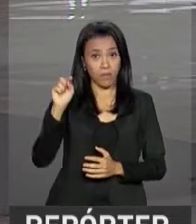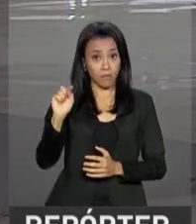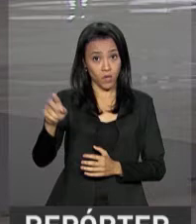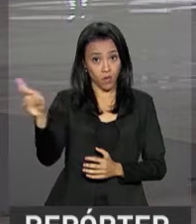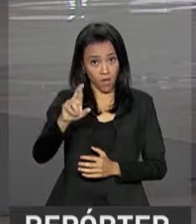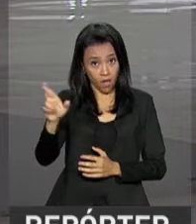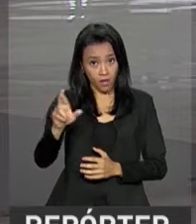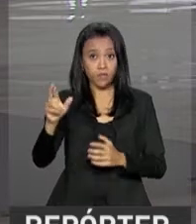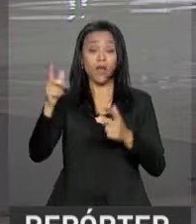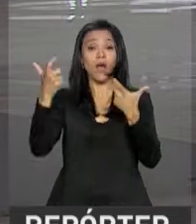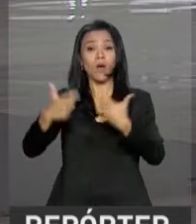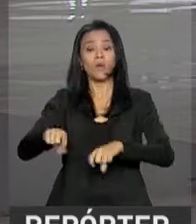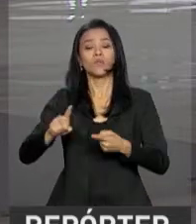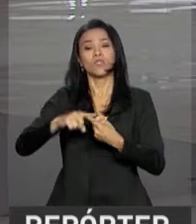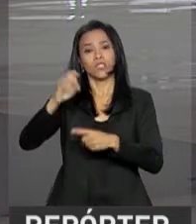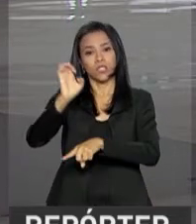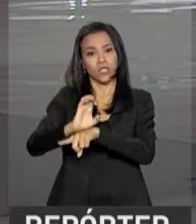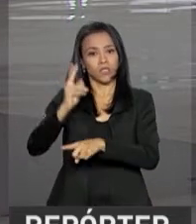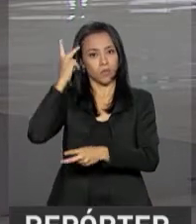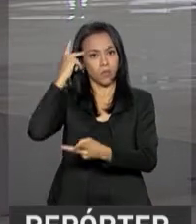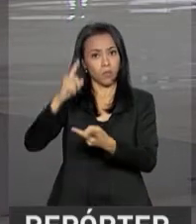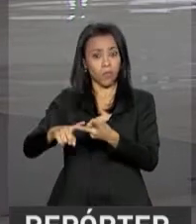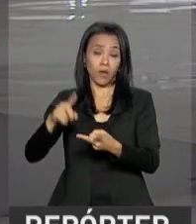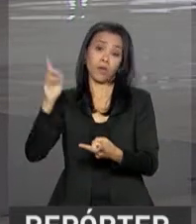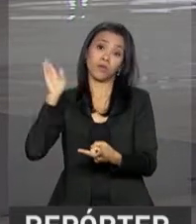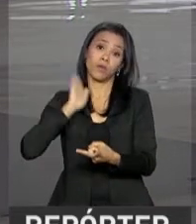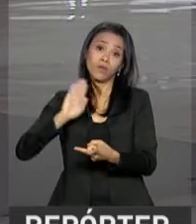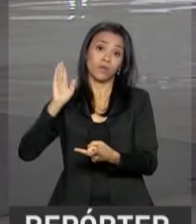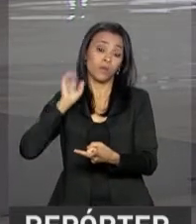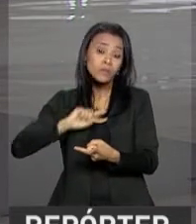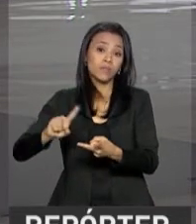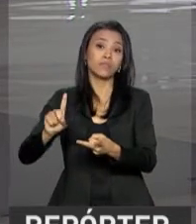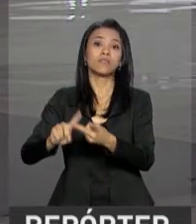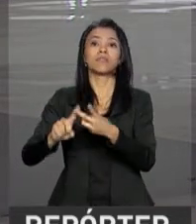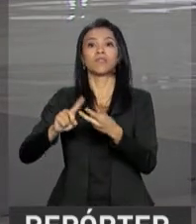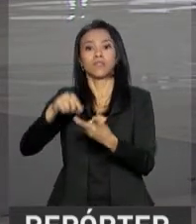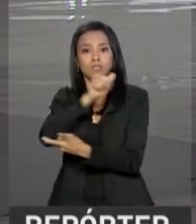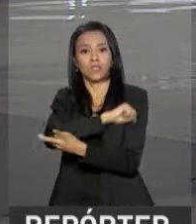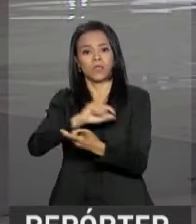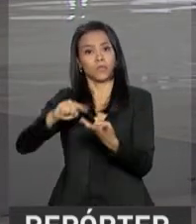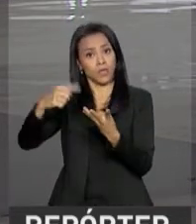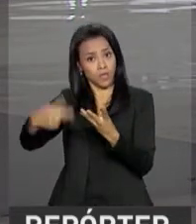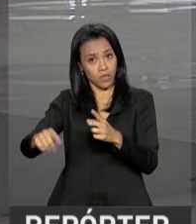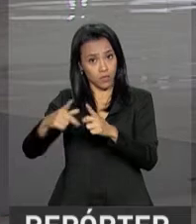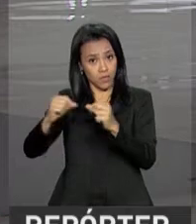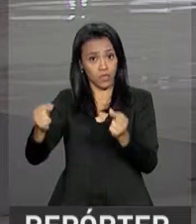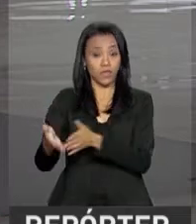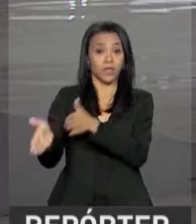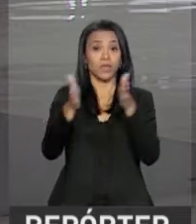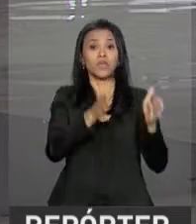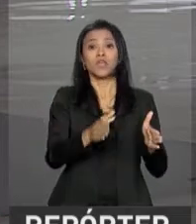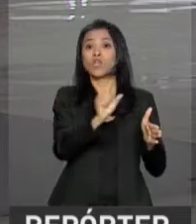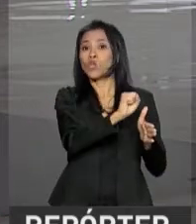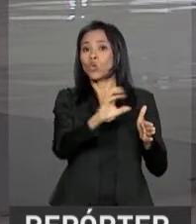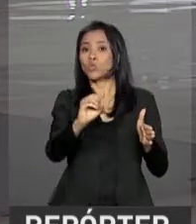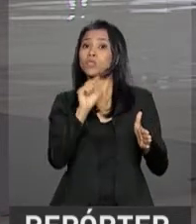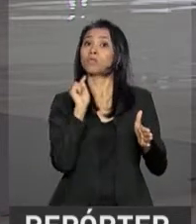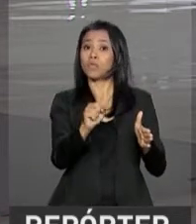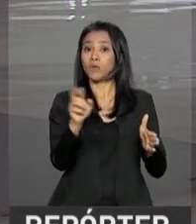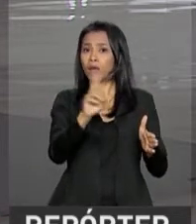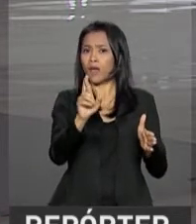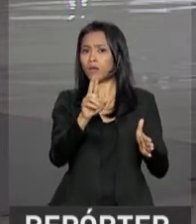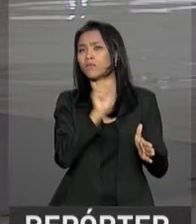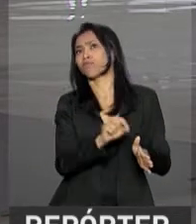estados de são paulo minas gerais rio de janeiro e aqui no distrito federal e de 800 mil reais no restante